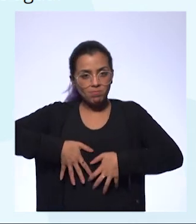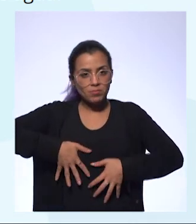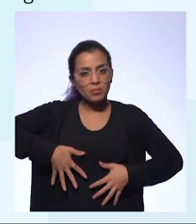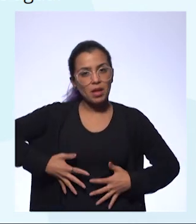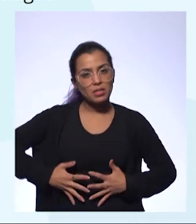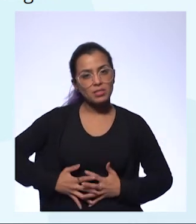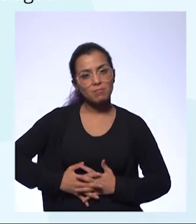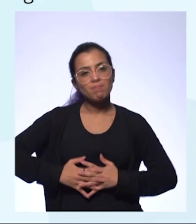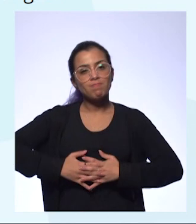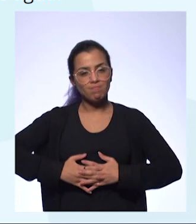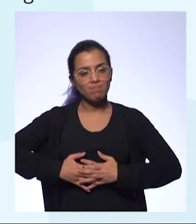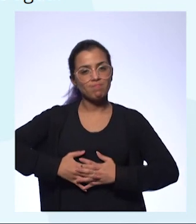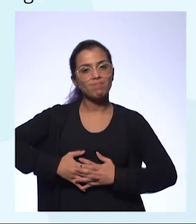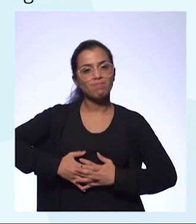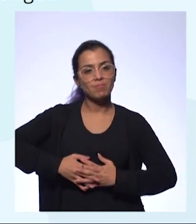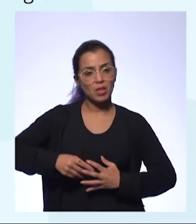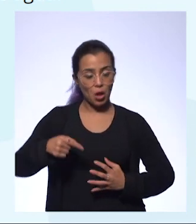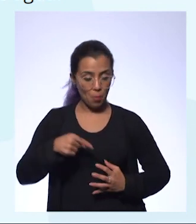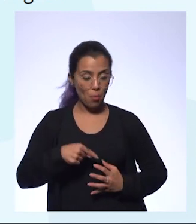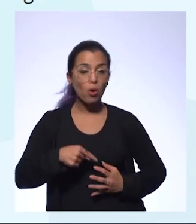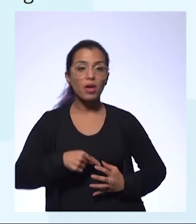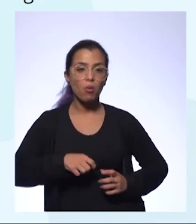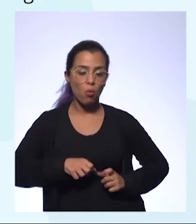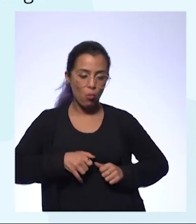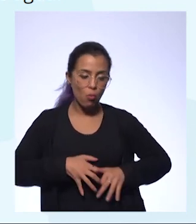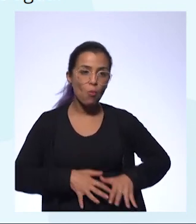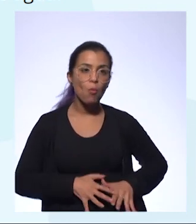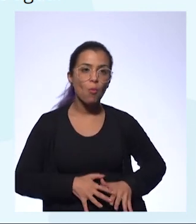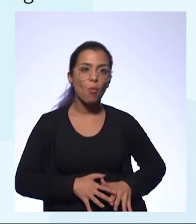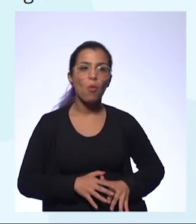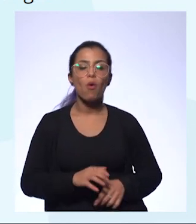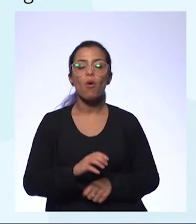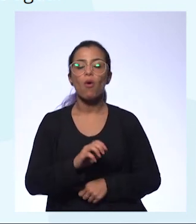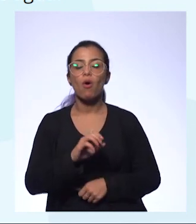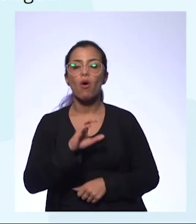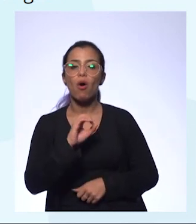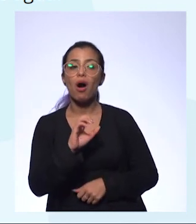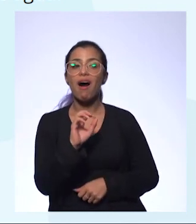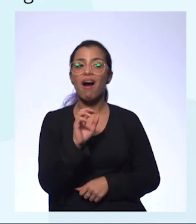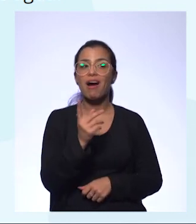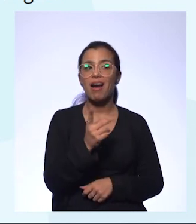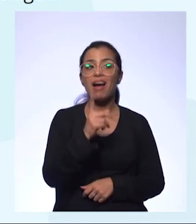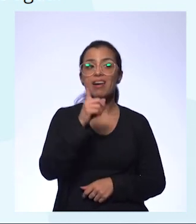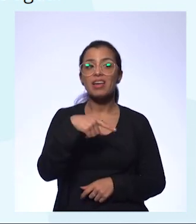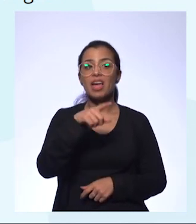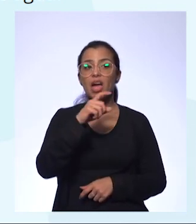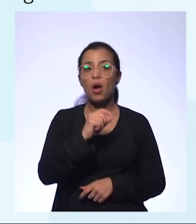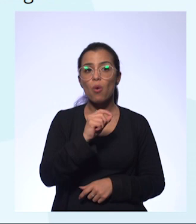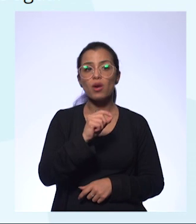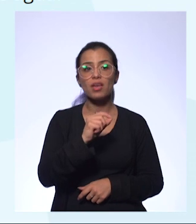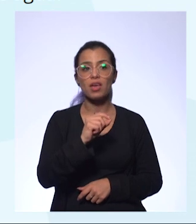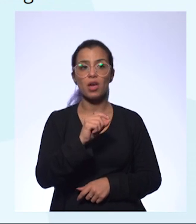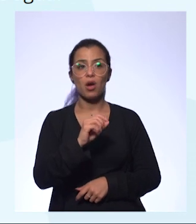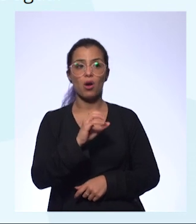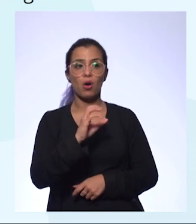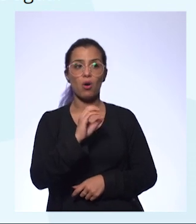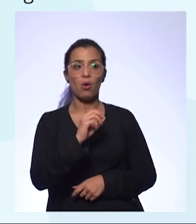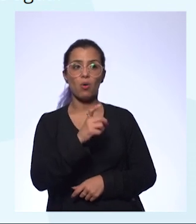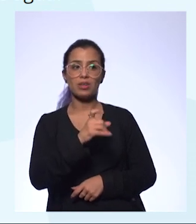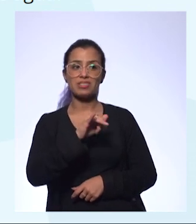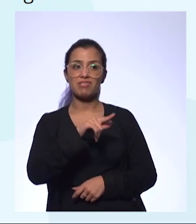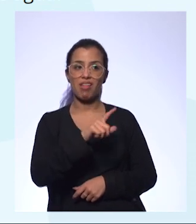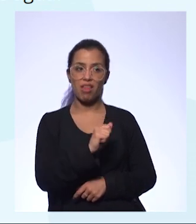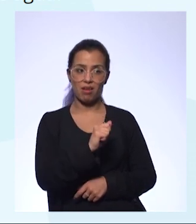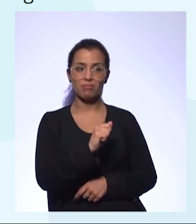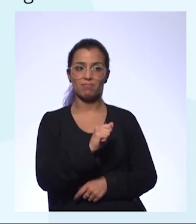no meio aquoso, o OH, que é uma hidroxila, né? E a junção desses dois íons, o H+,